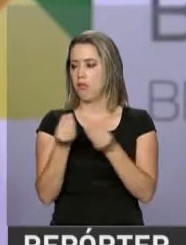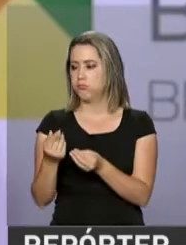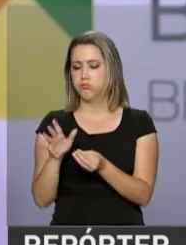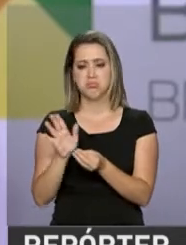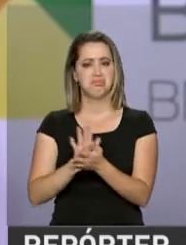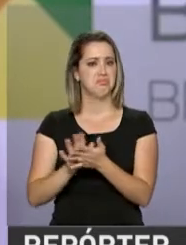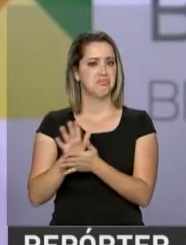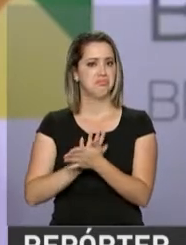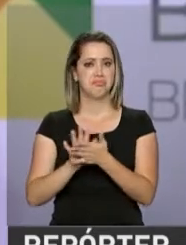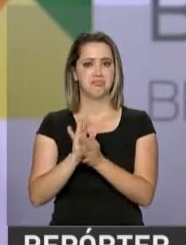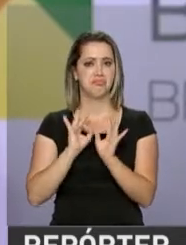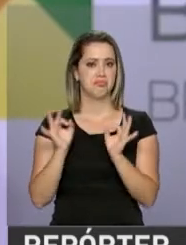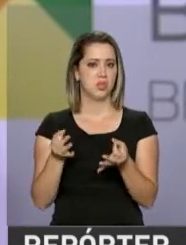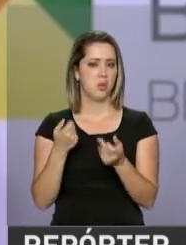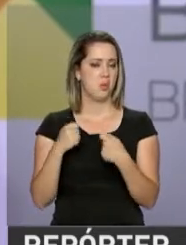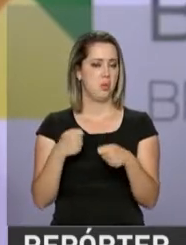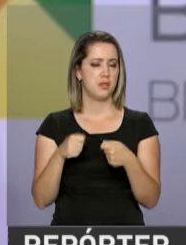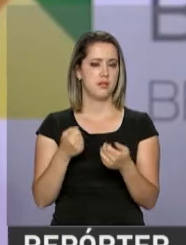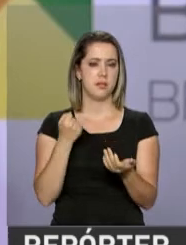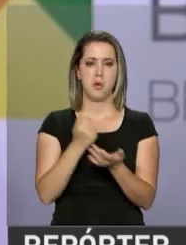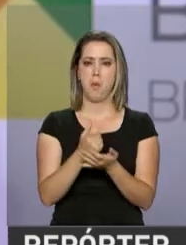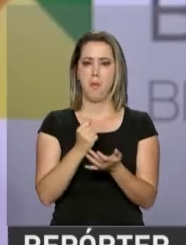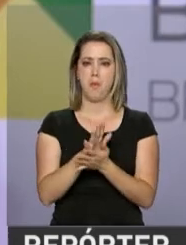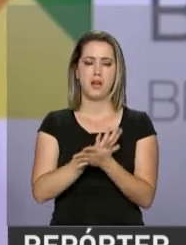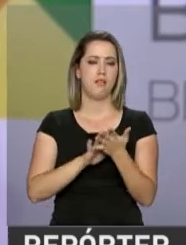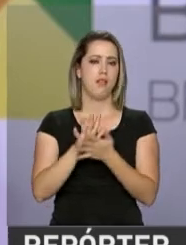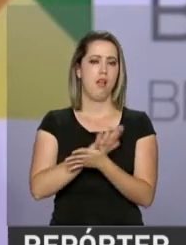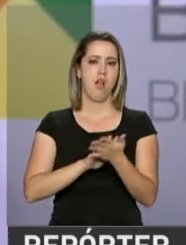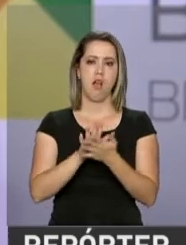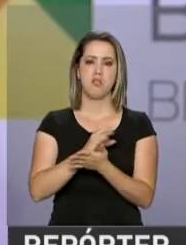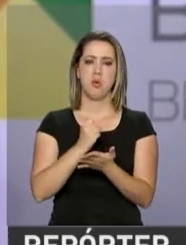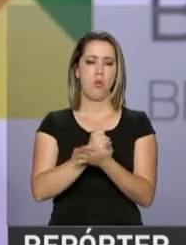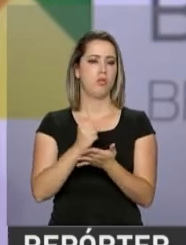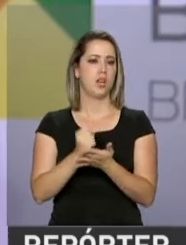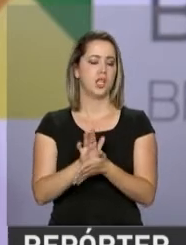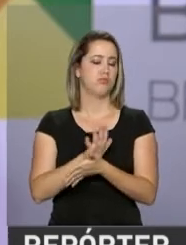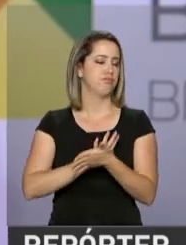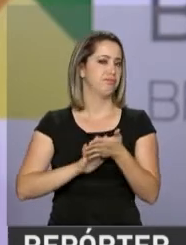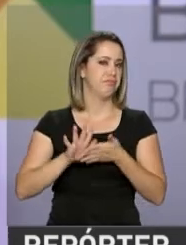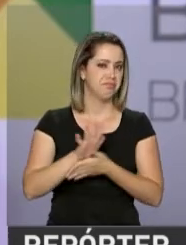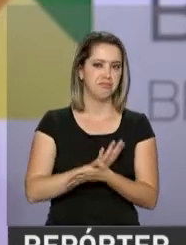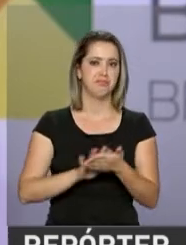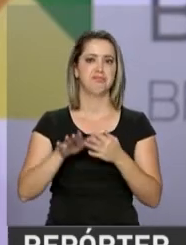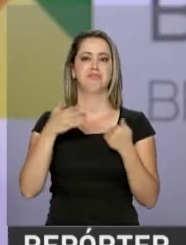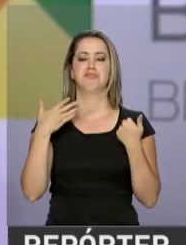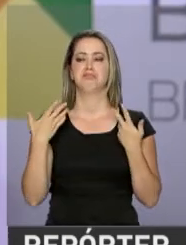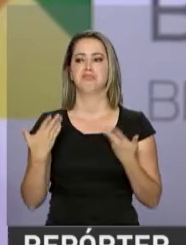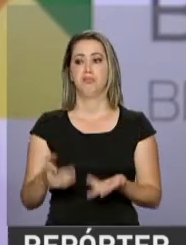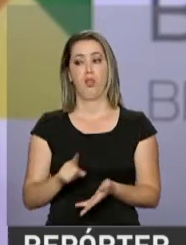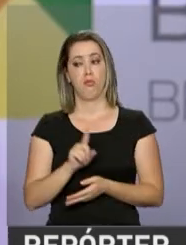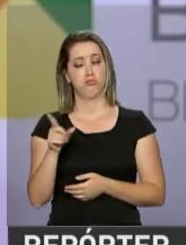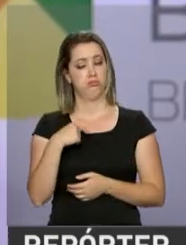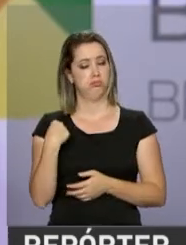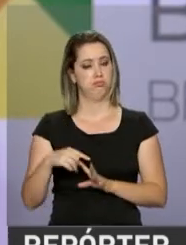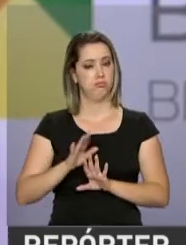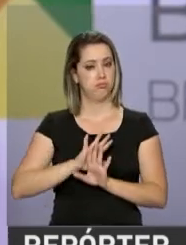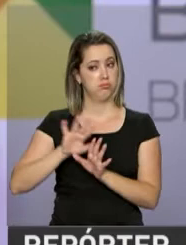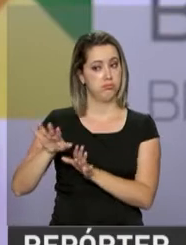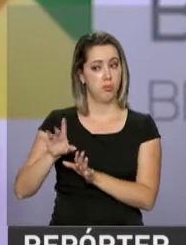nem que adquirir nenhum tipo de insumo, nem contratar empresas e fornecedores